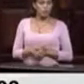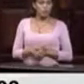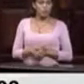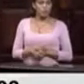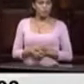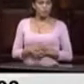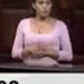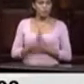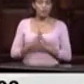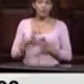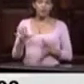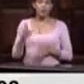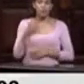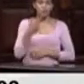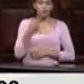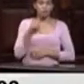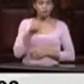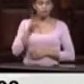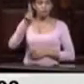Senhor presidente,